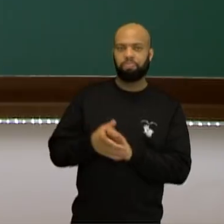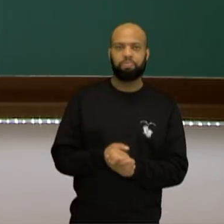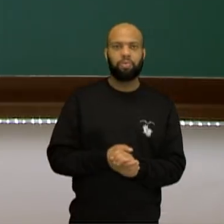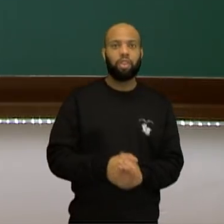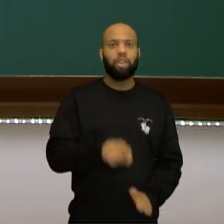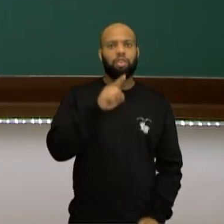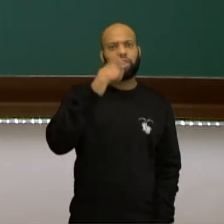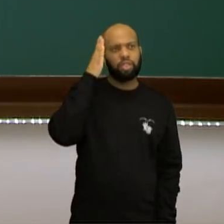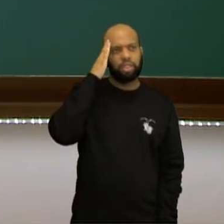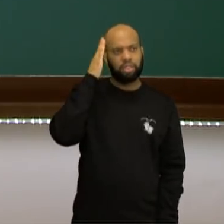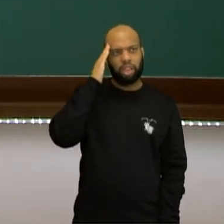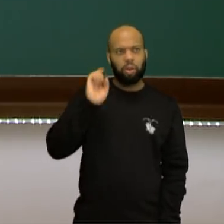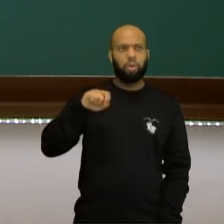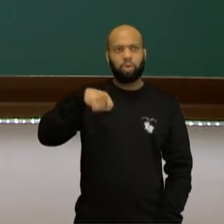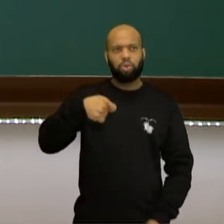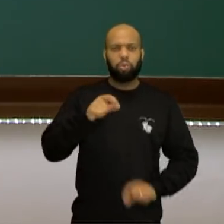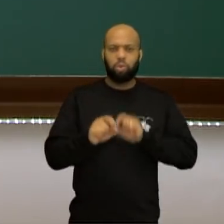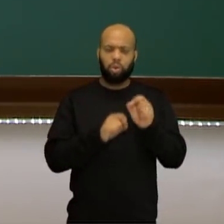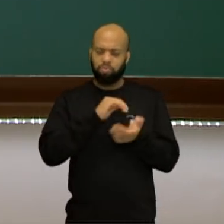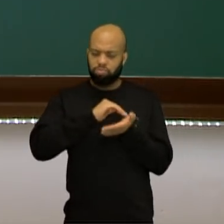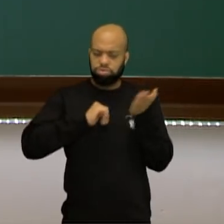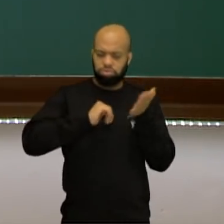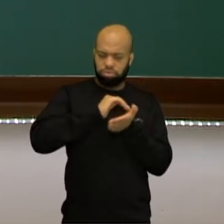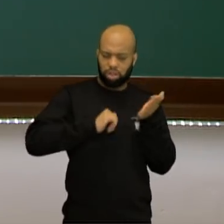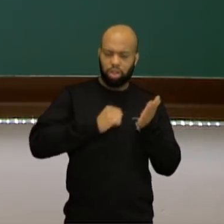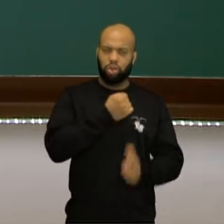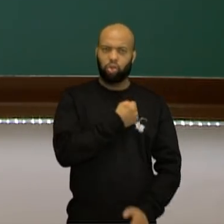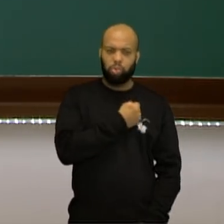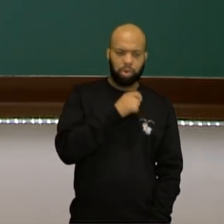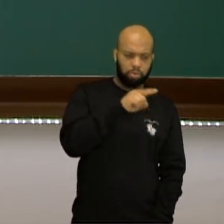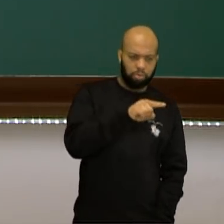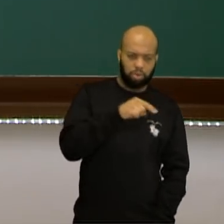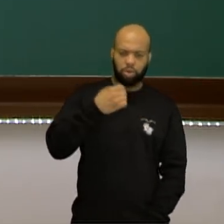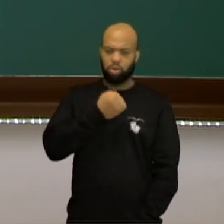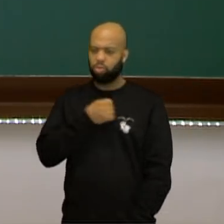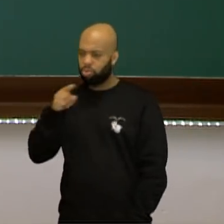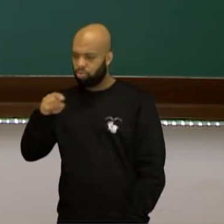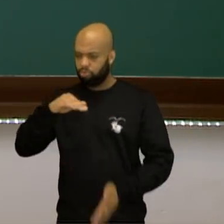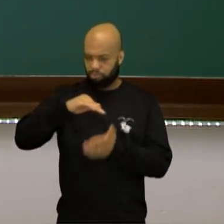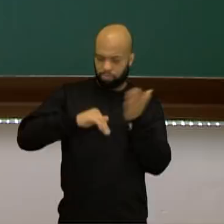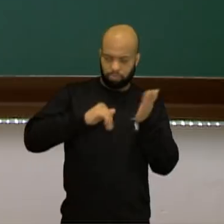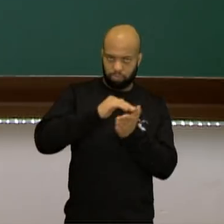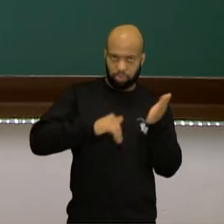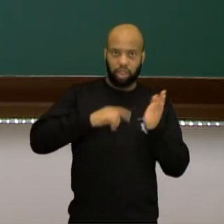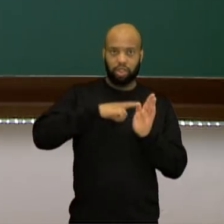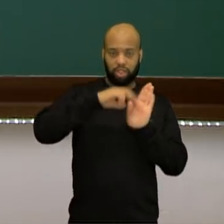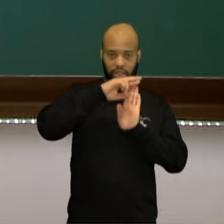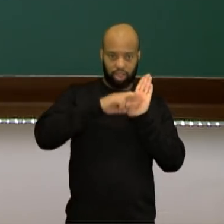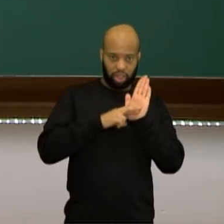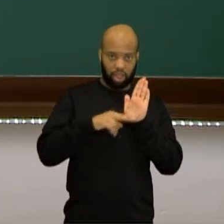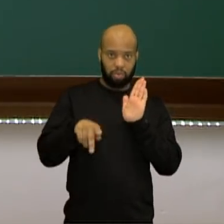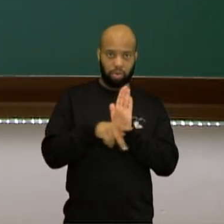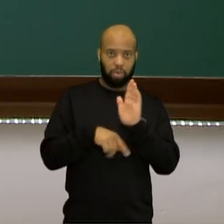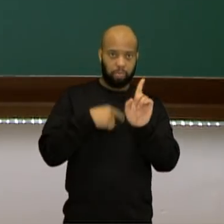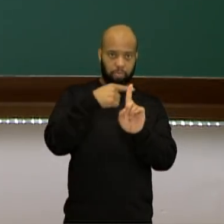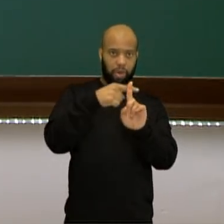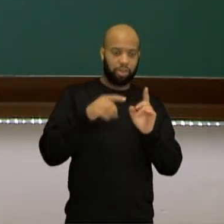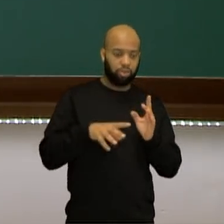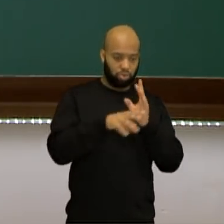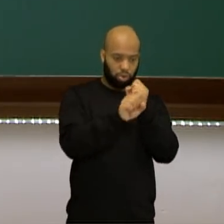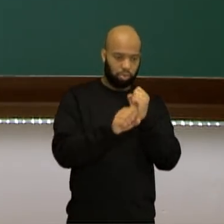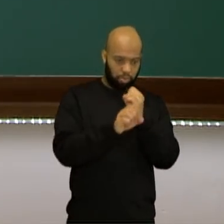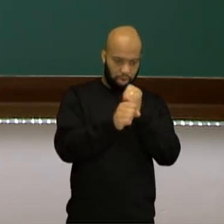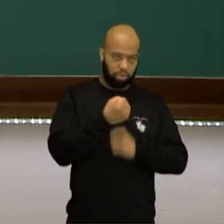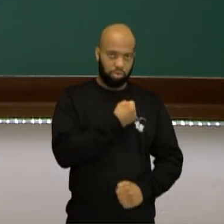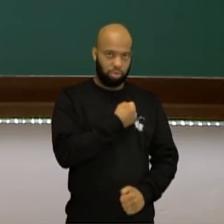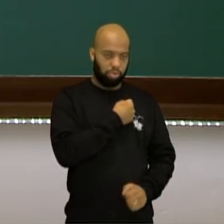já sabe subtrair os números inteiros? Lembra da regrinha? Lembra que a gente tem uma regrinha para adição de números inteiros